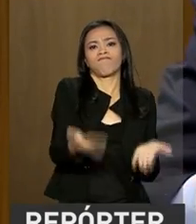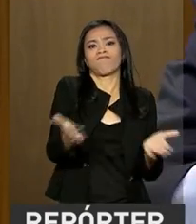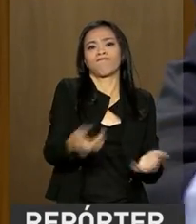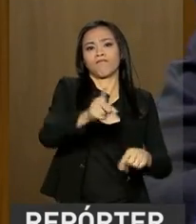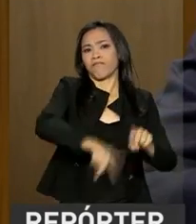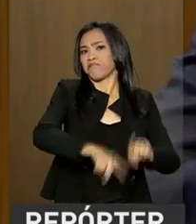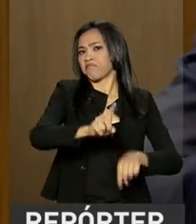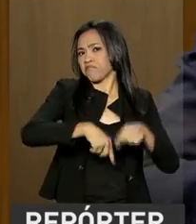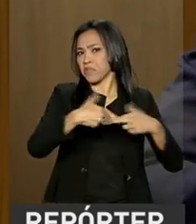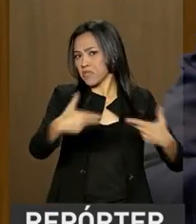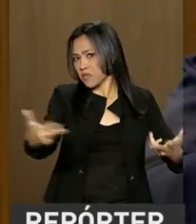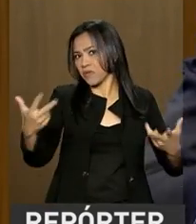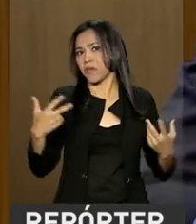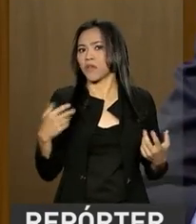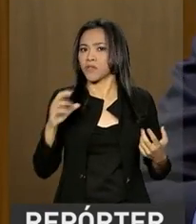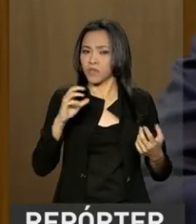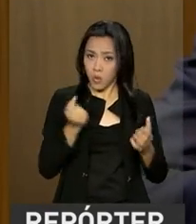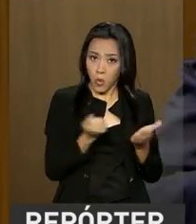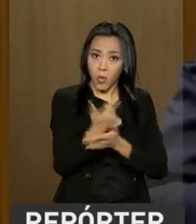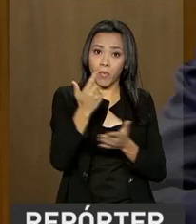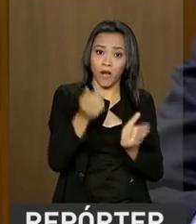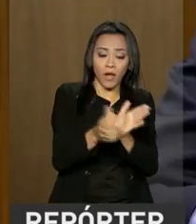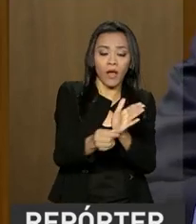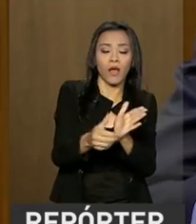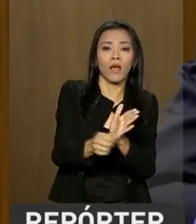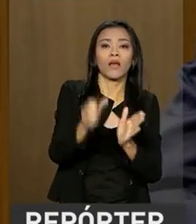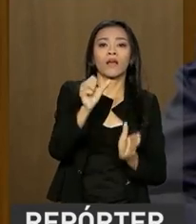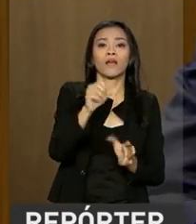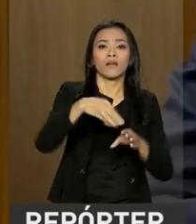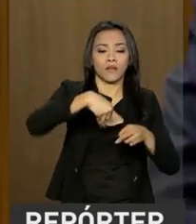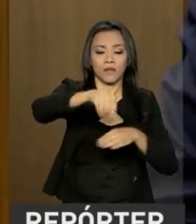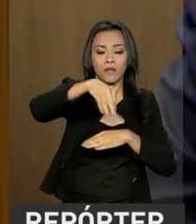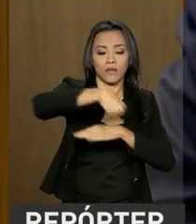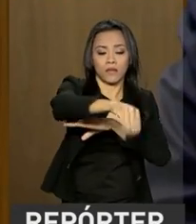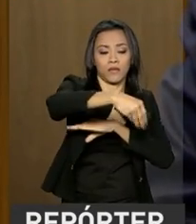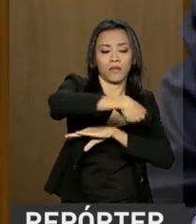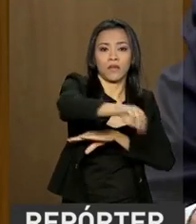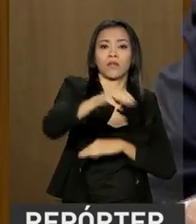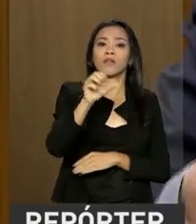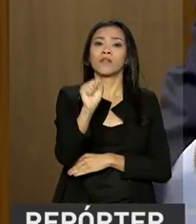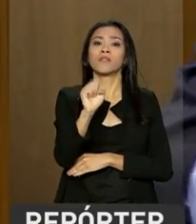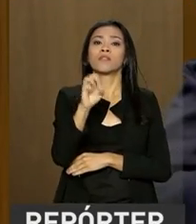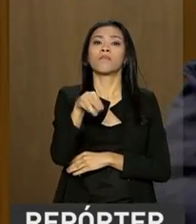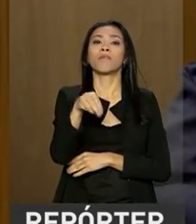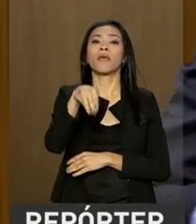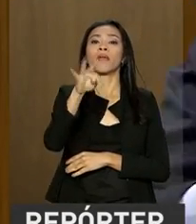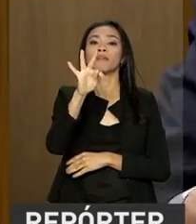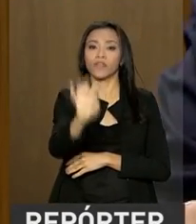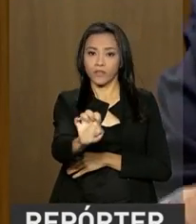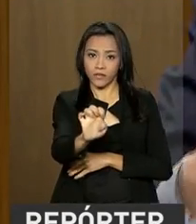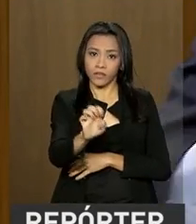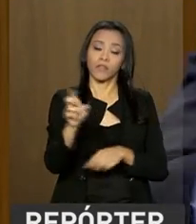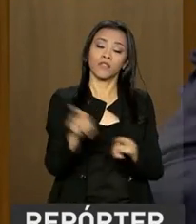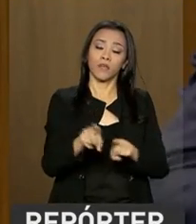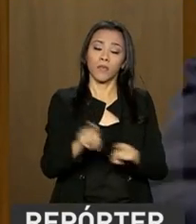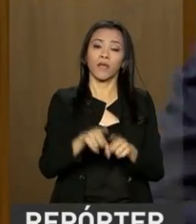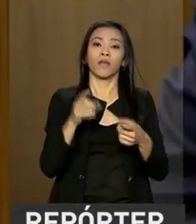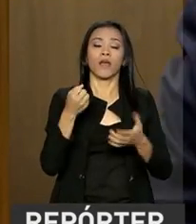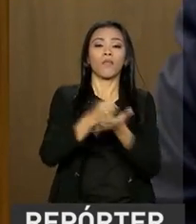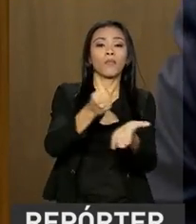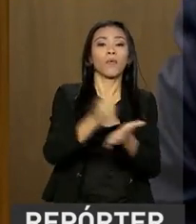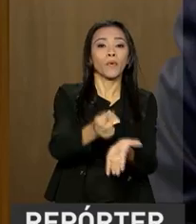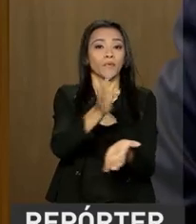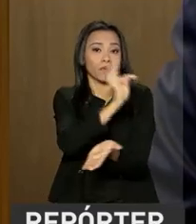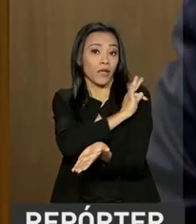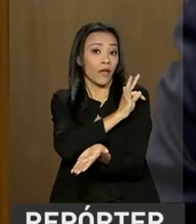equipamentos ou ou comprar até sementes melhores né para melhorar sua sua produtividade com assistência técnica inclusive nós bancamos